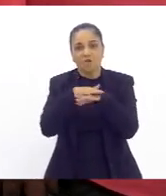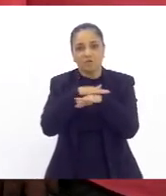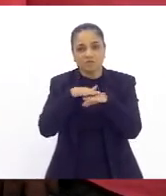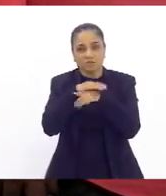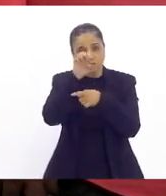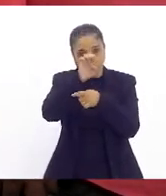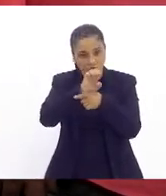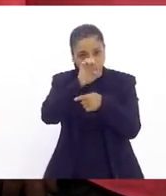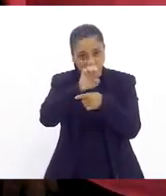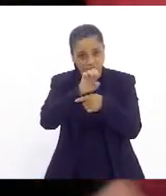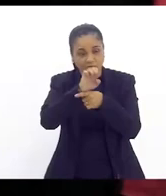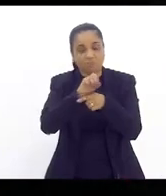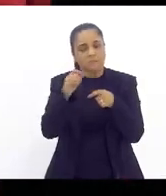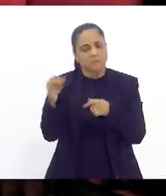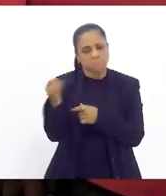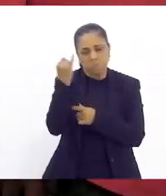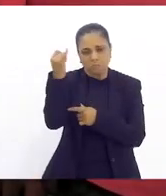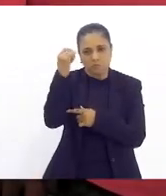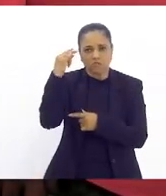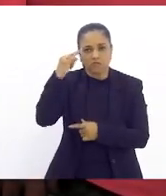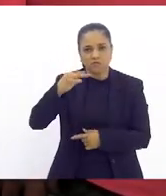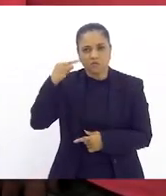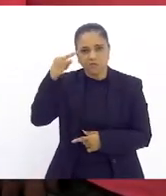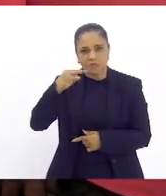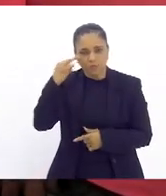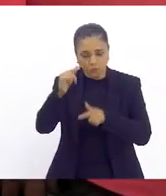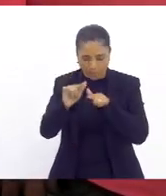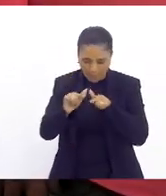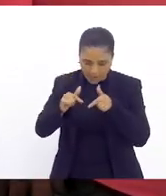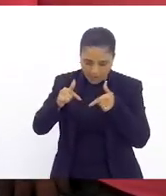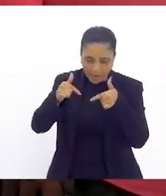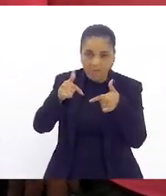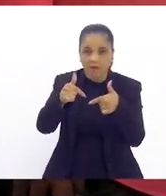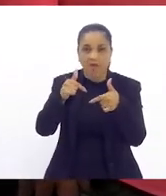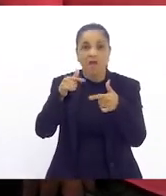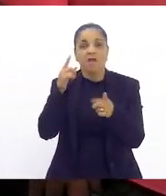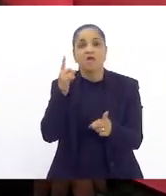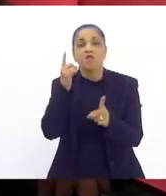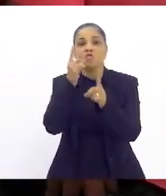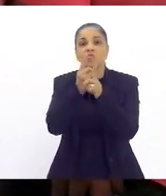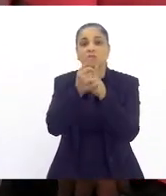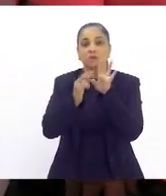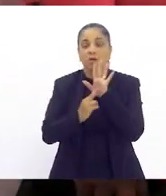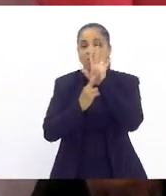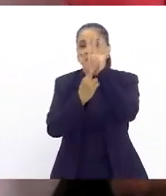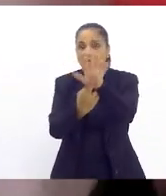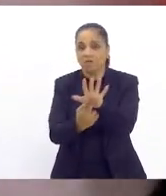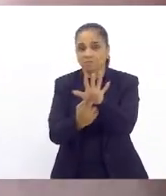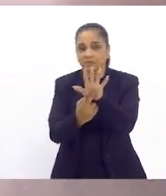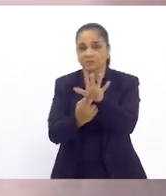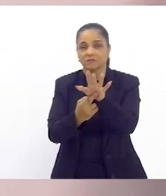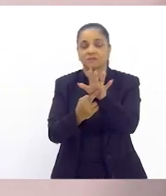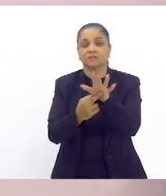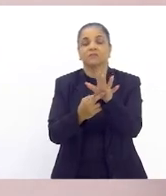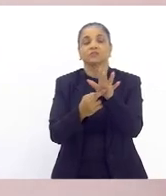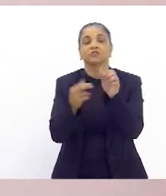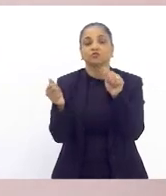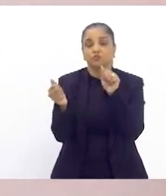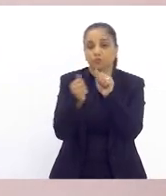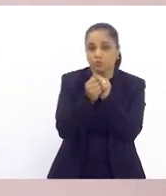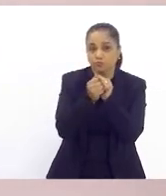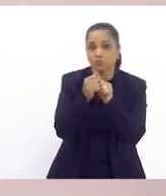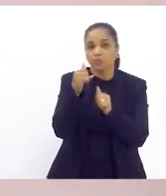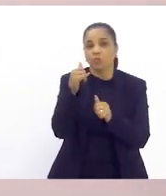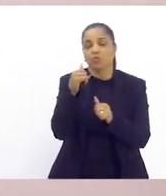mas é importante que todos os vereadores dentro da sua atuação possa encontrar com os representantes da fornecedora de energia e possa colocar